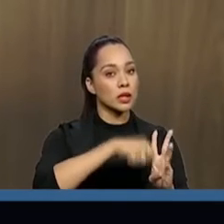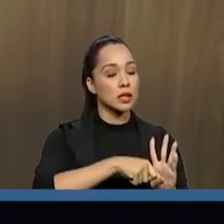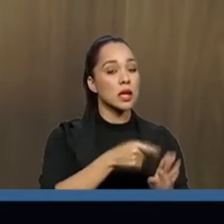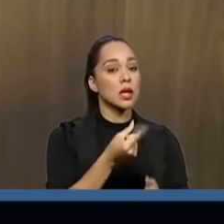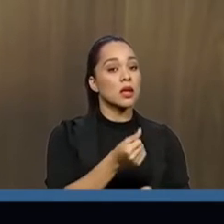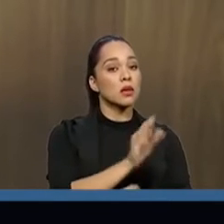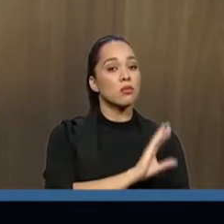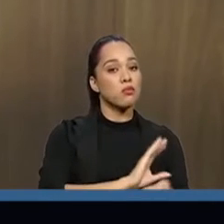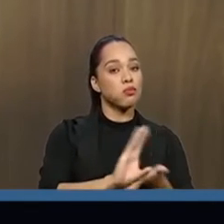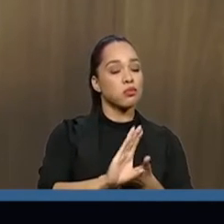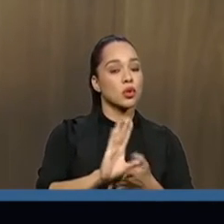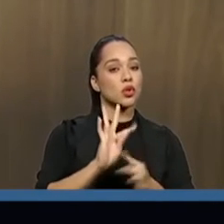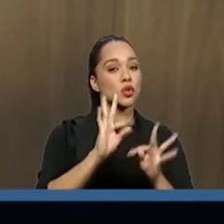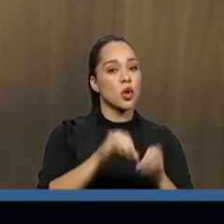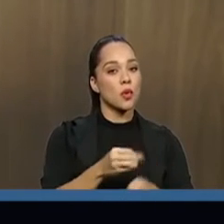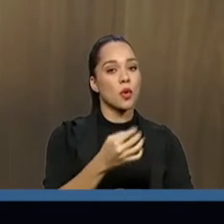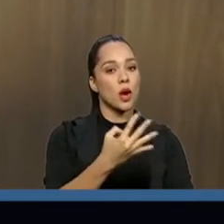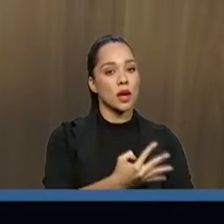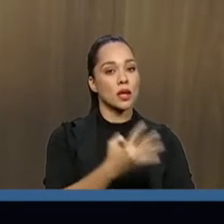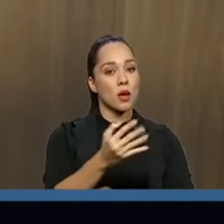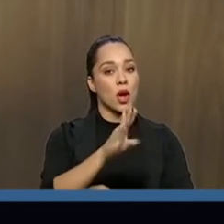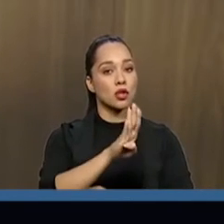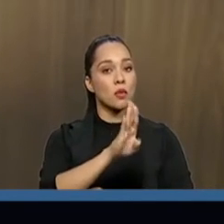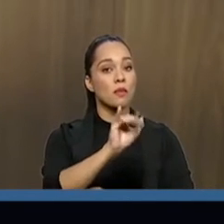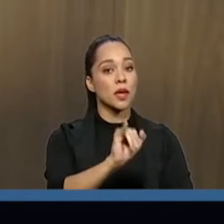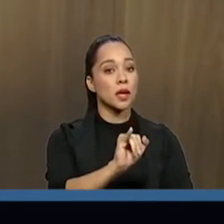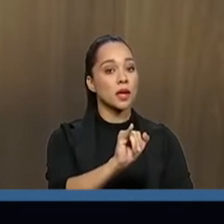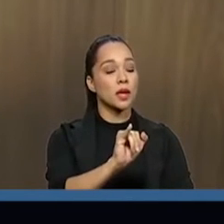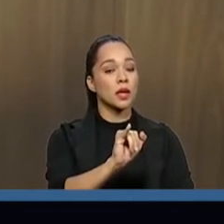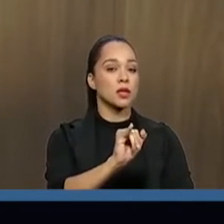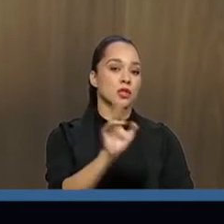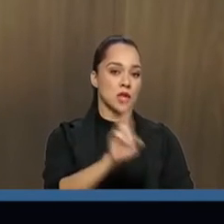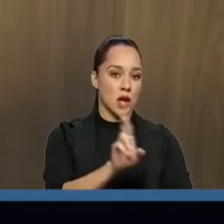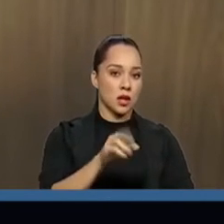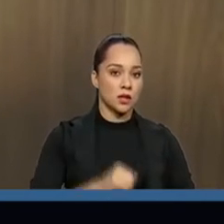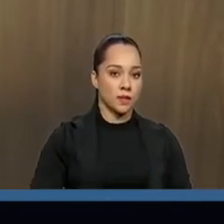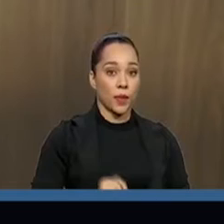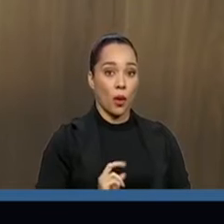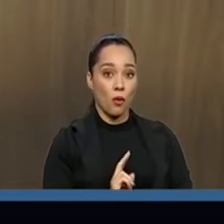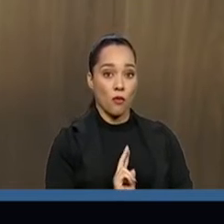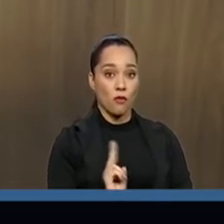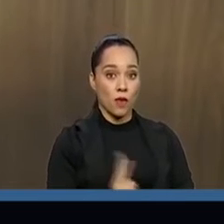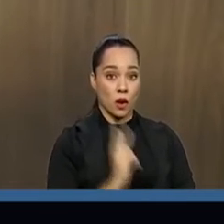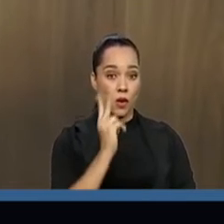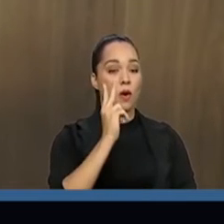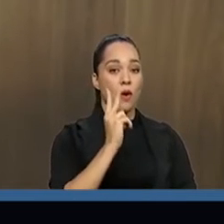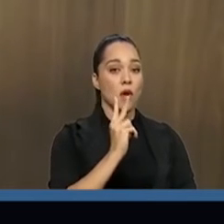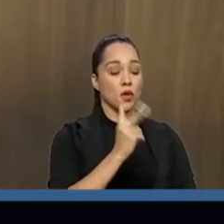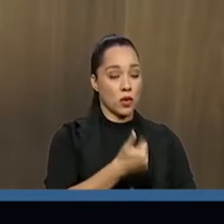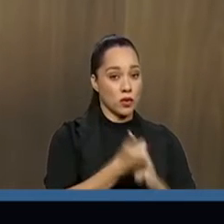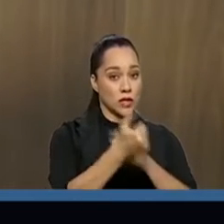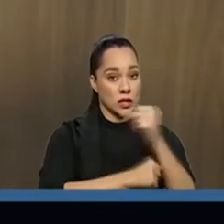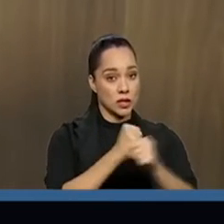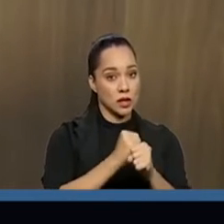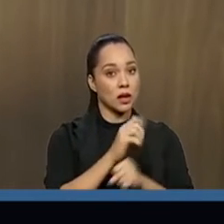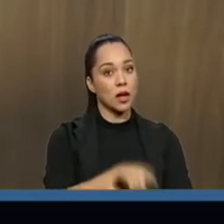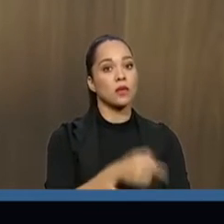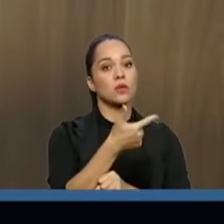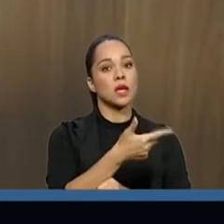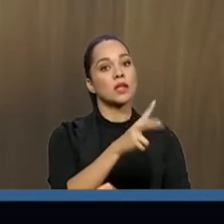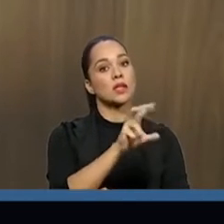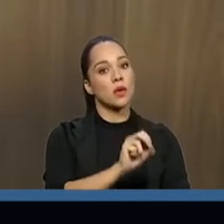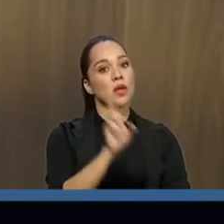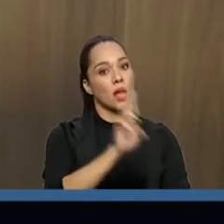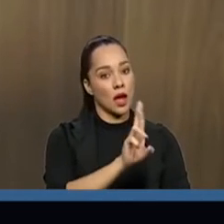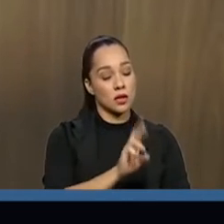um recurso destinado total de 44 bilhões de reais. O valor do auxílio esse ano é de